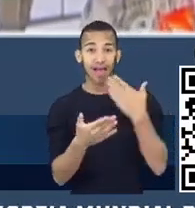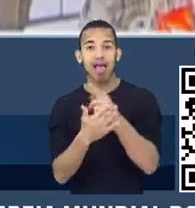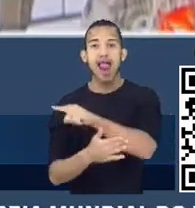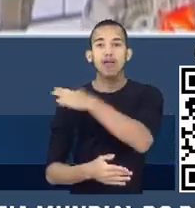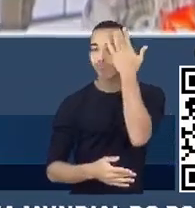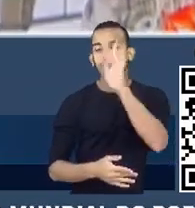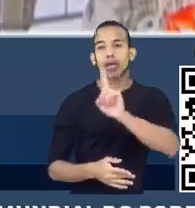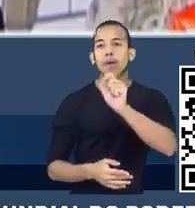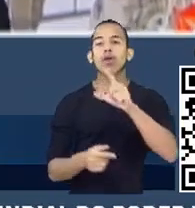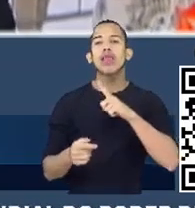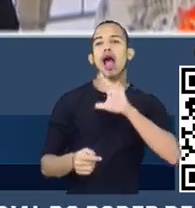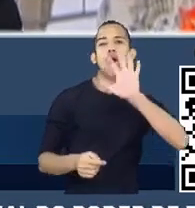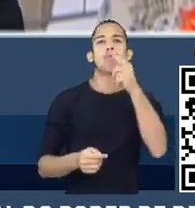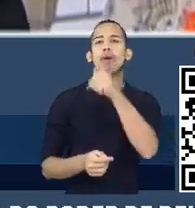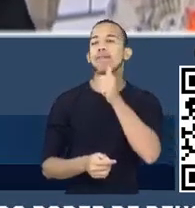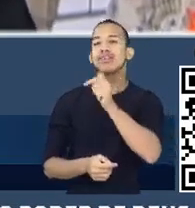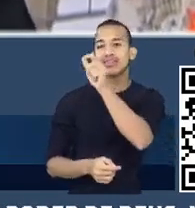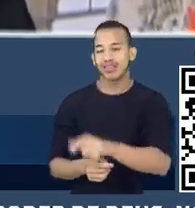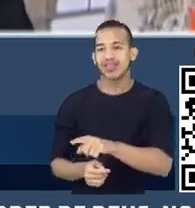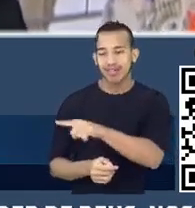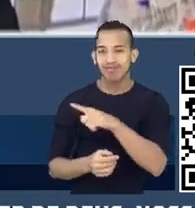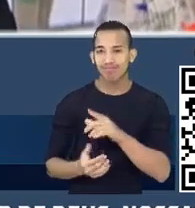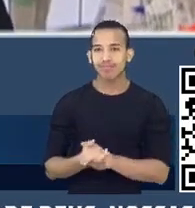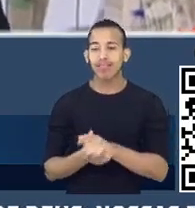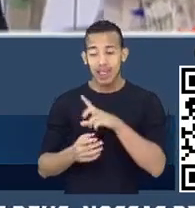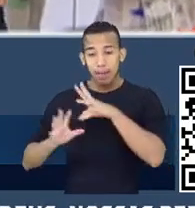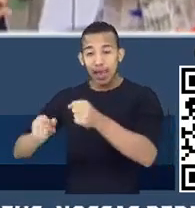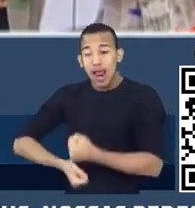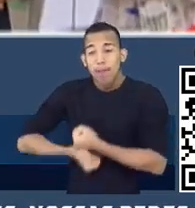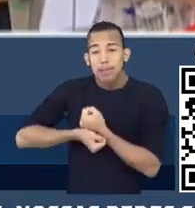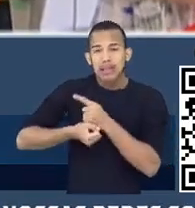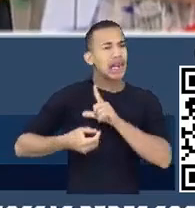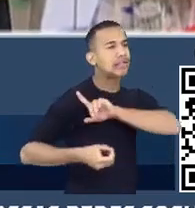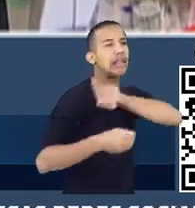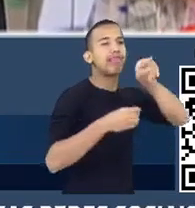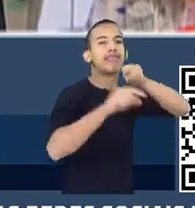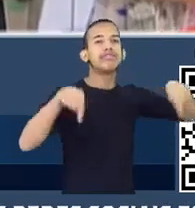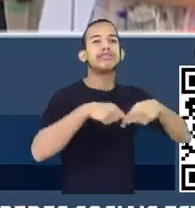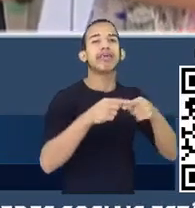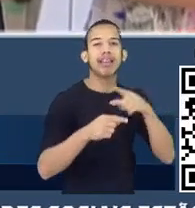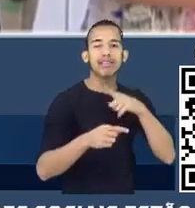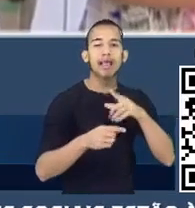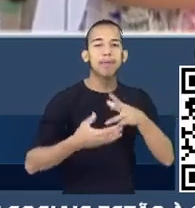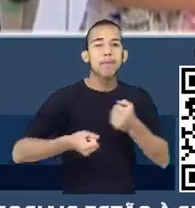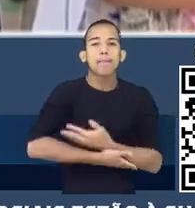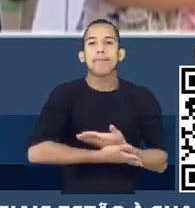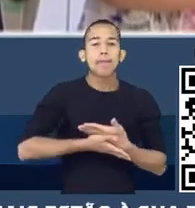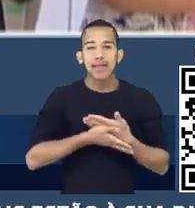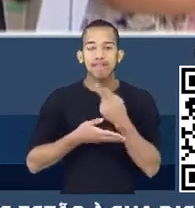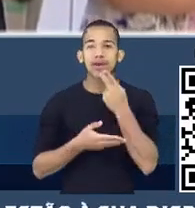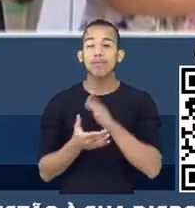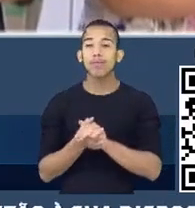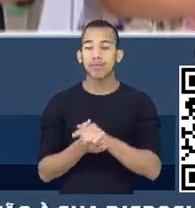o que estava acontecendo com a menina. Eles pegaram a menina aqui, carregou lá para dentro. E aí, eu clamando ali, disse assim: ó, Senhor, eu